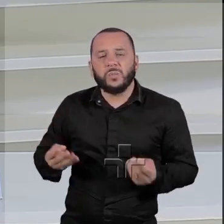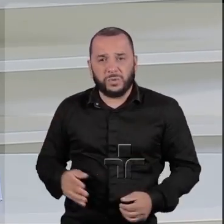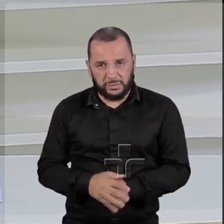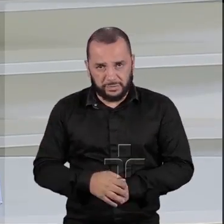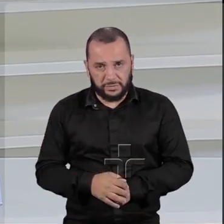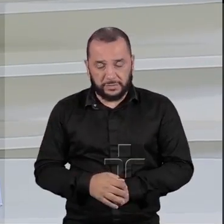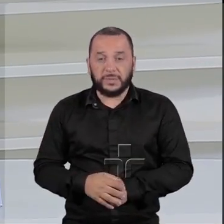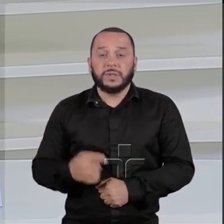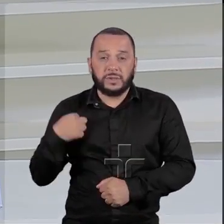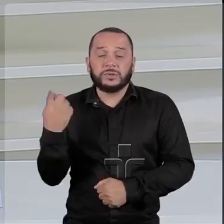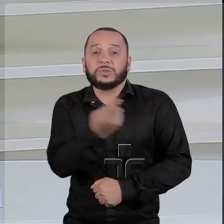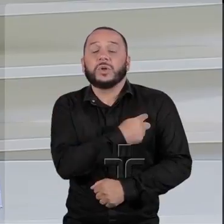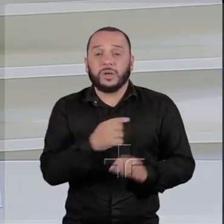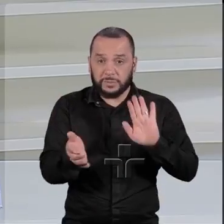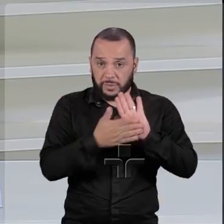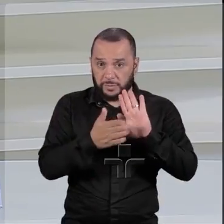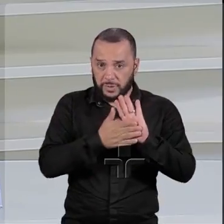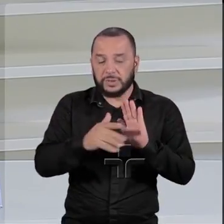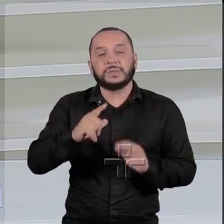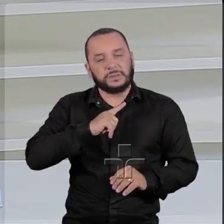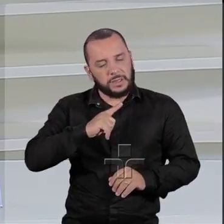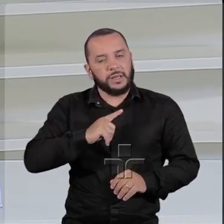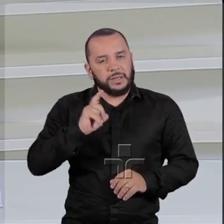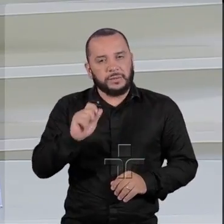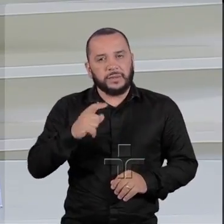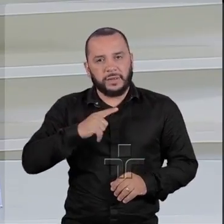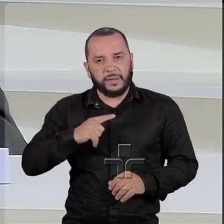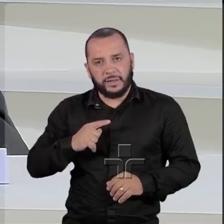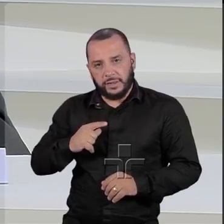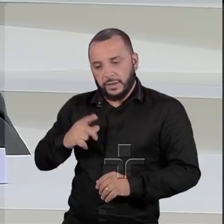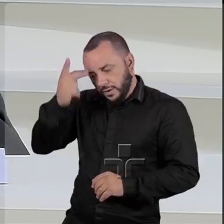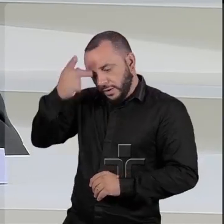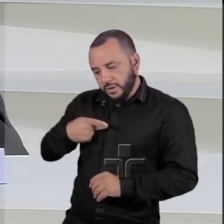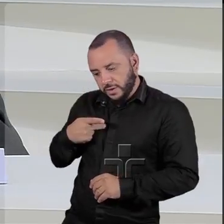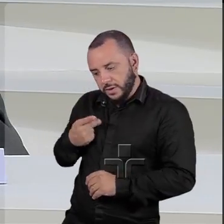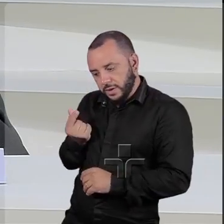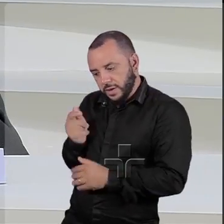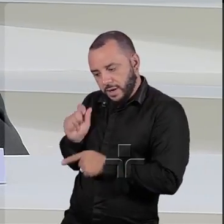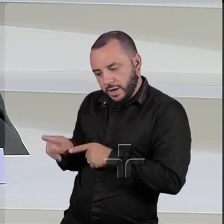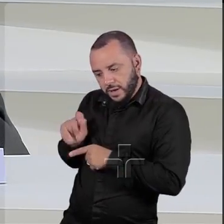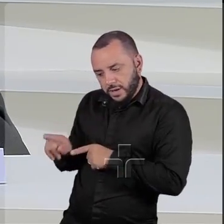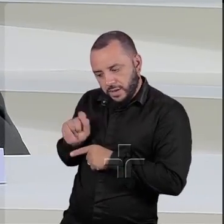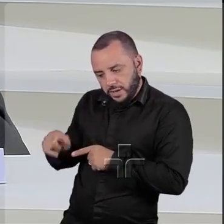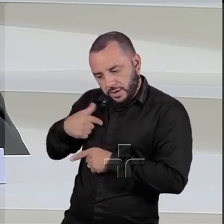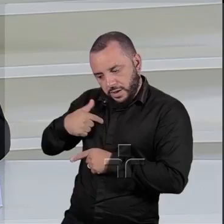nossas propostas, existe a capitalização. Ele desenhou de um jeito, eu desenhei do outro.